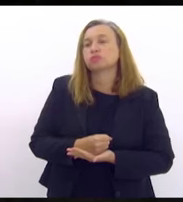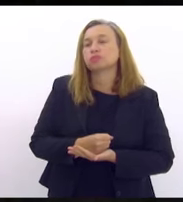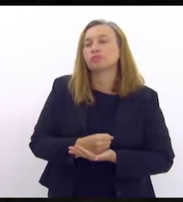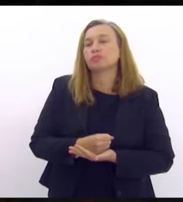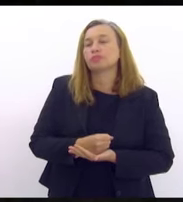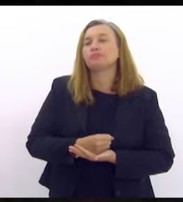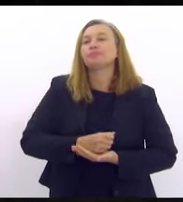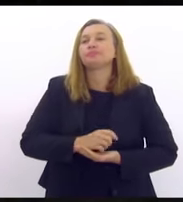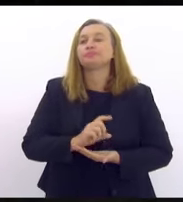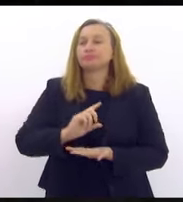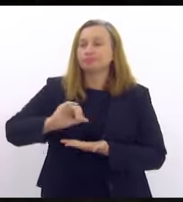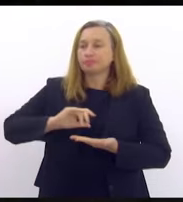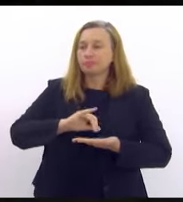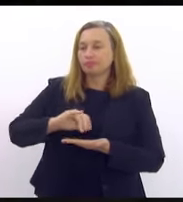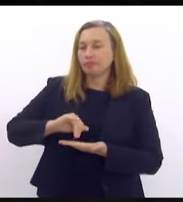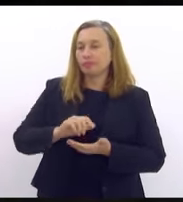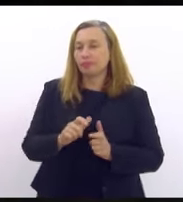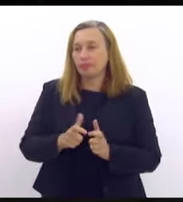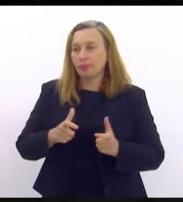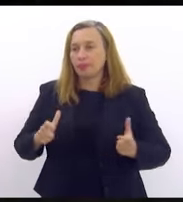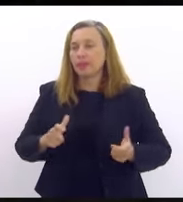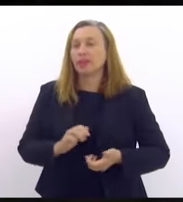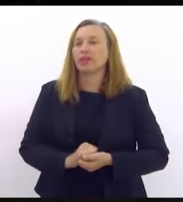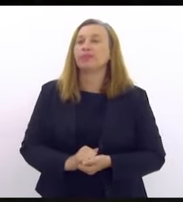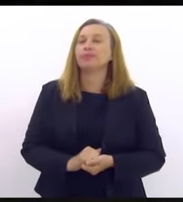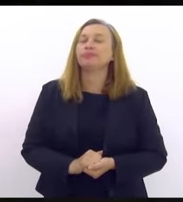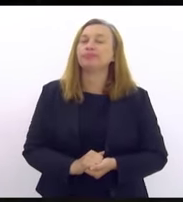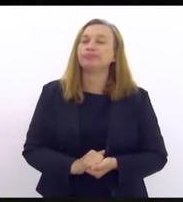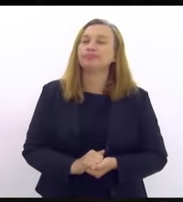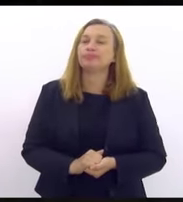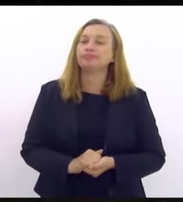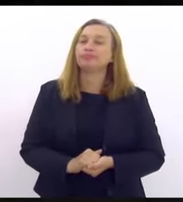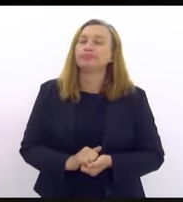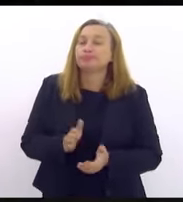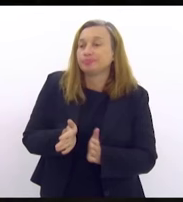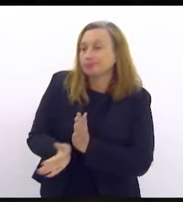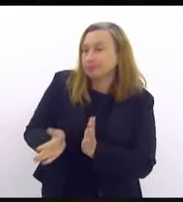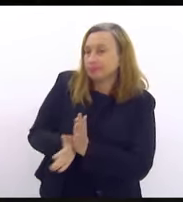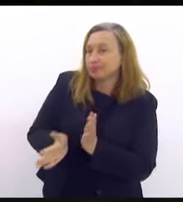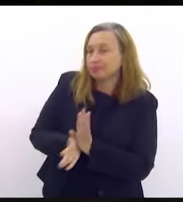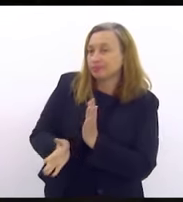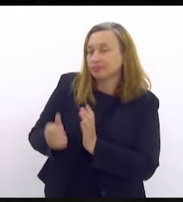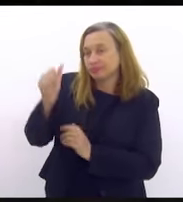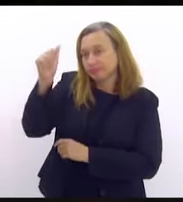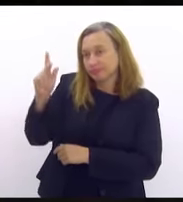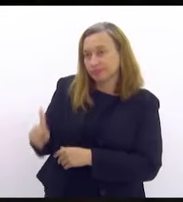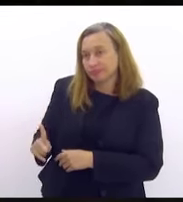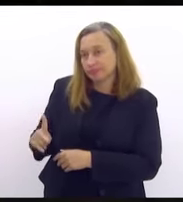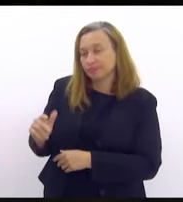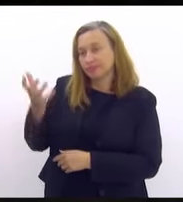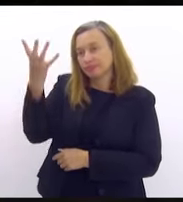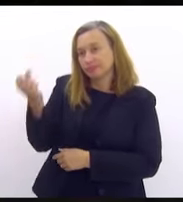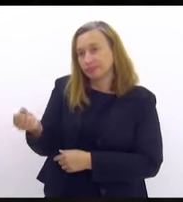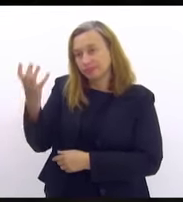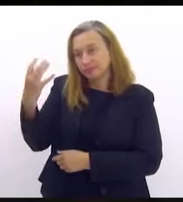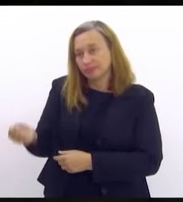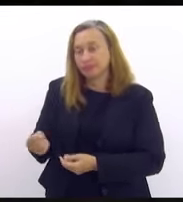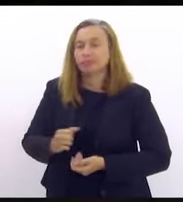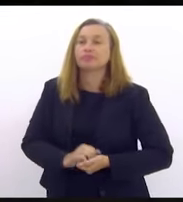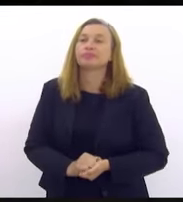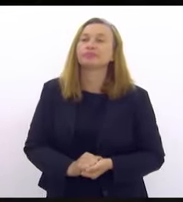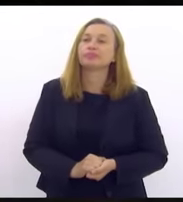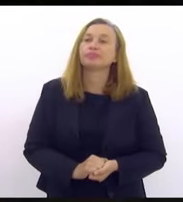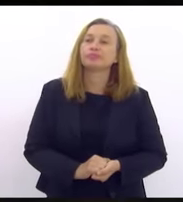capital e e aquilo era eh gasto com aposentadoria e pensão e o e o viés